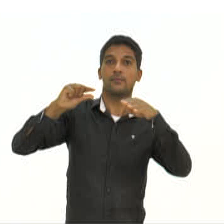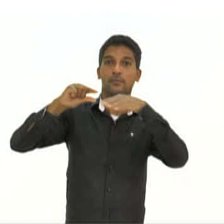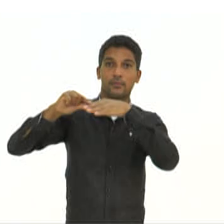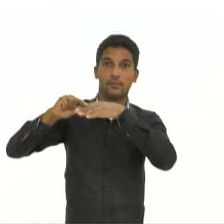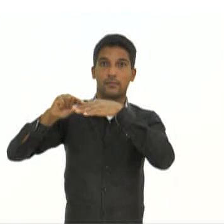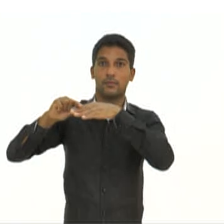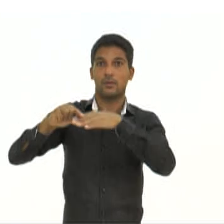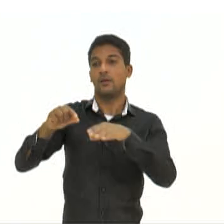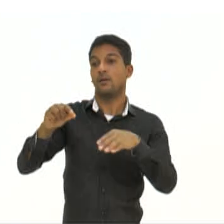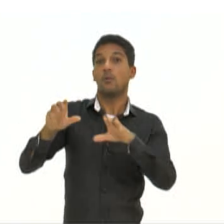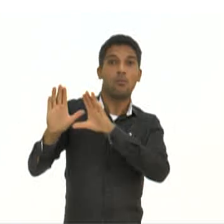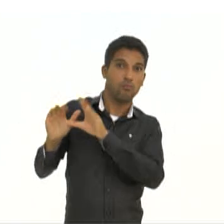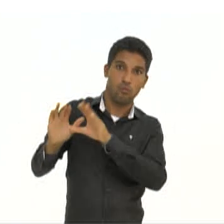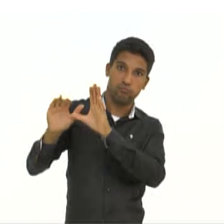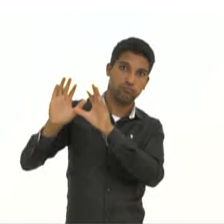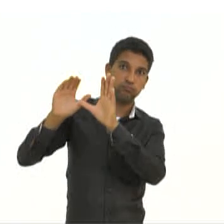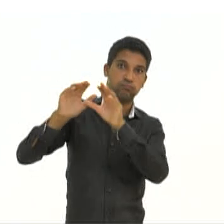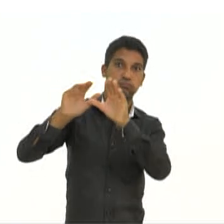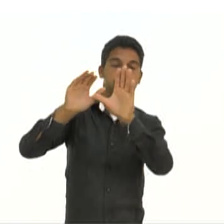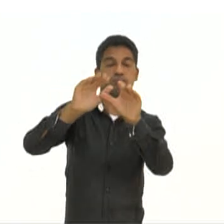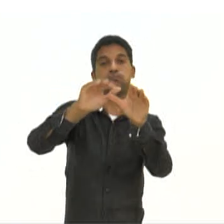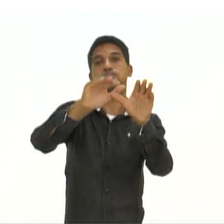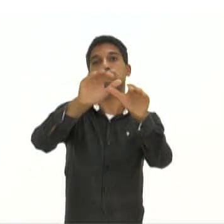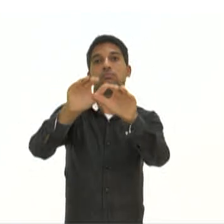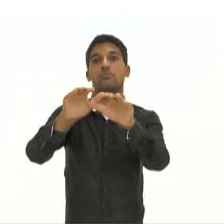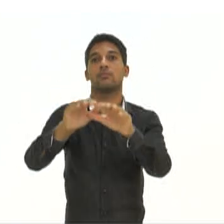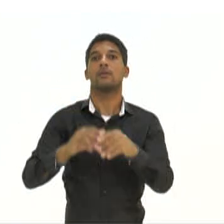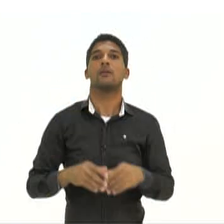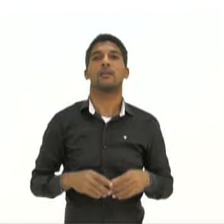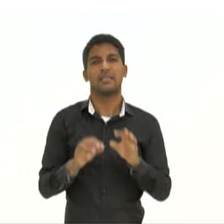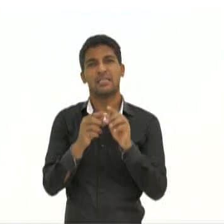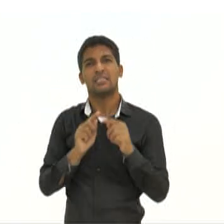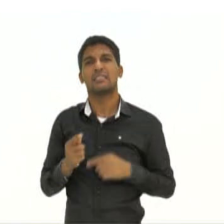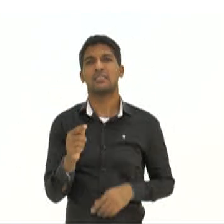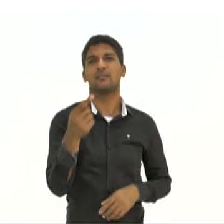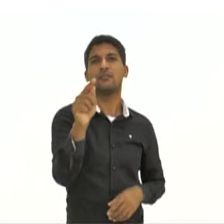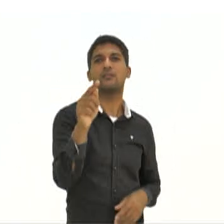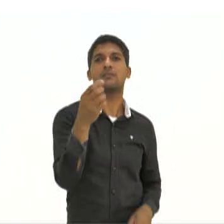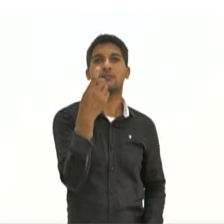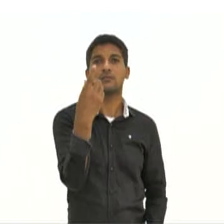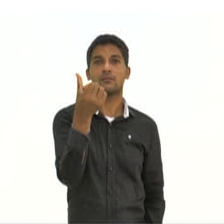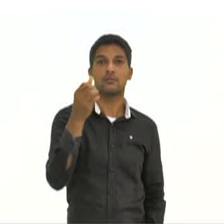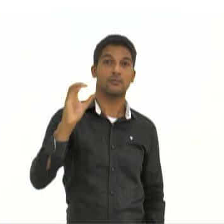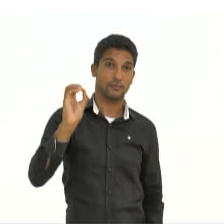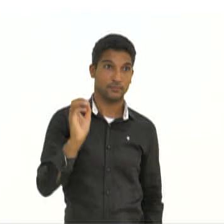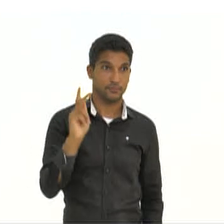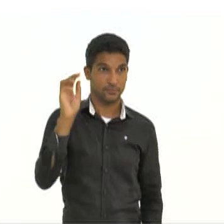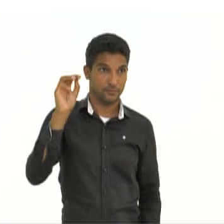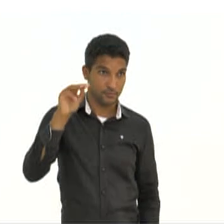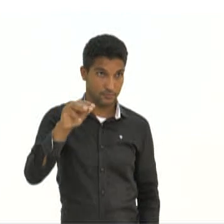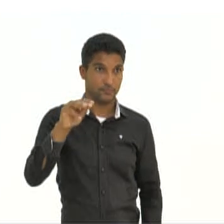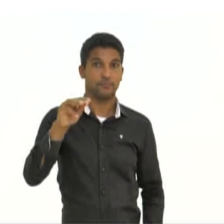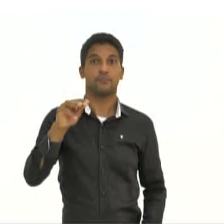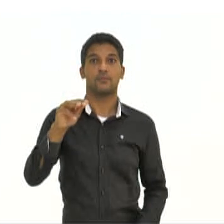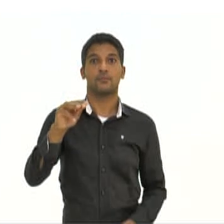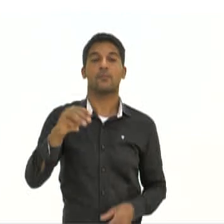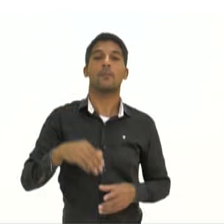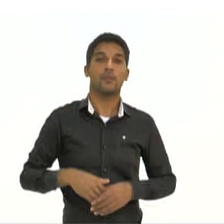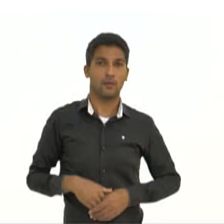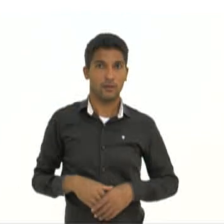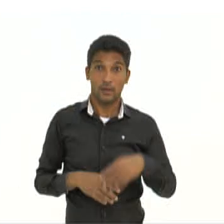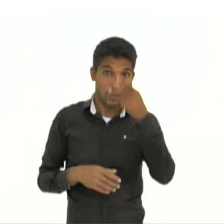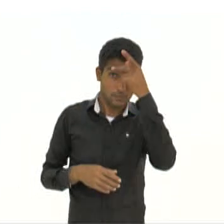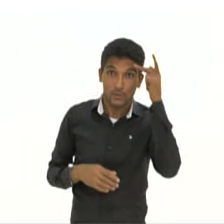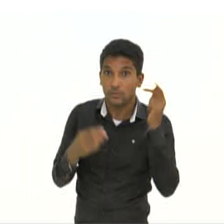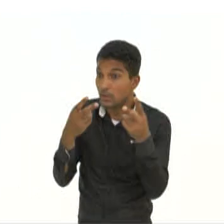160 quilômetros e retornar para o local onde foram criados. Logo, as pessoas perceberam que